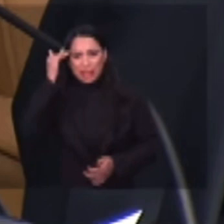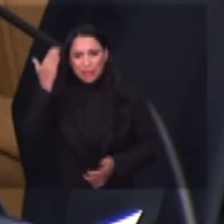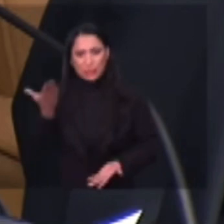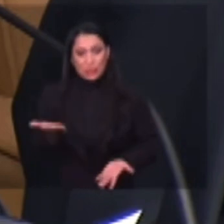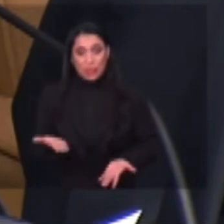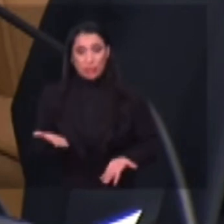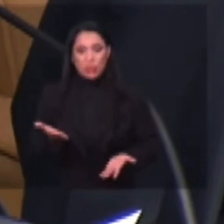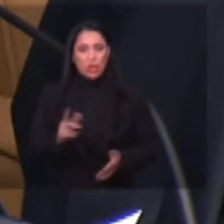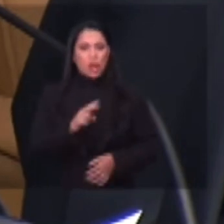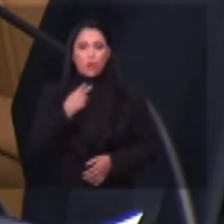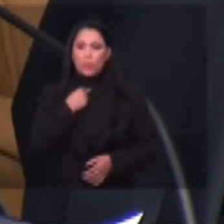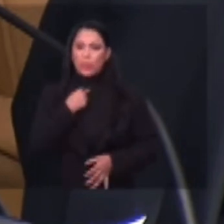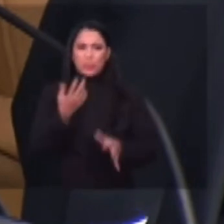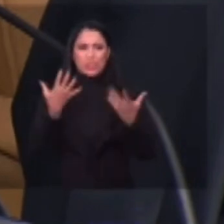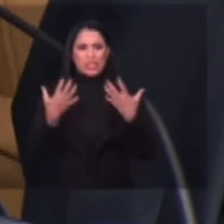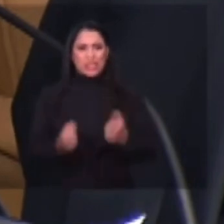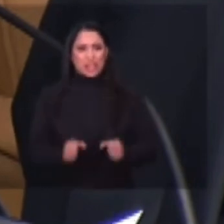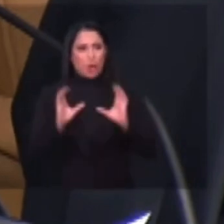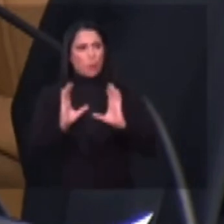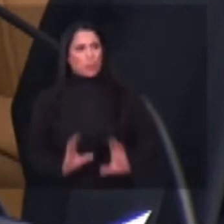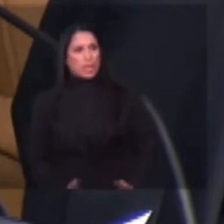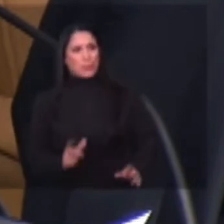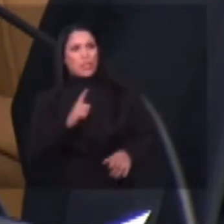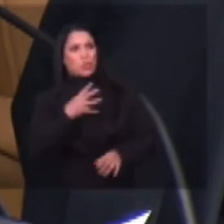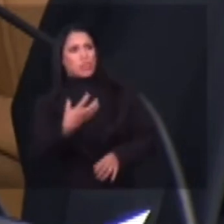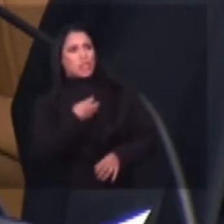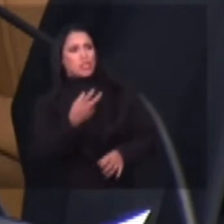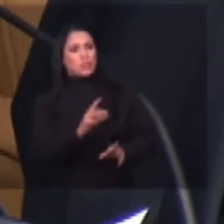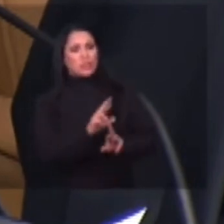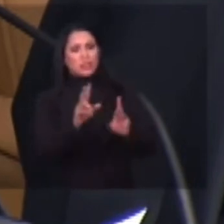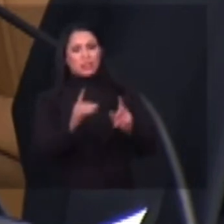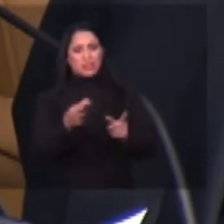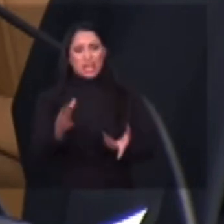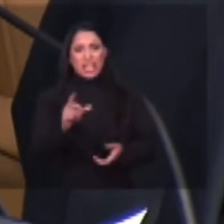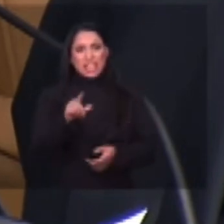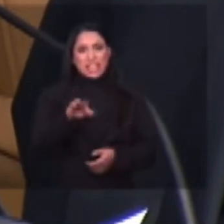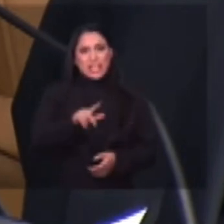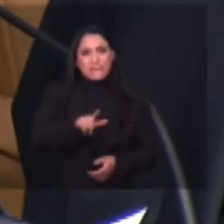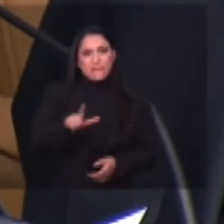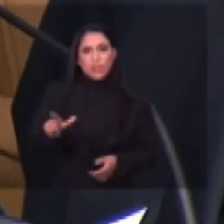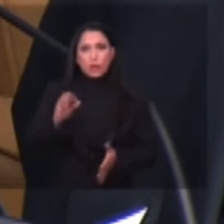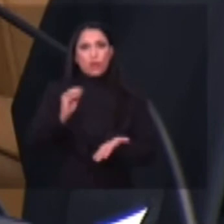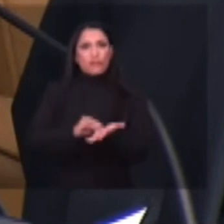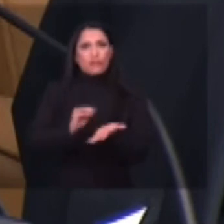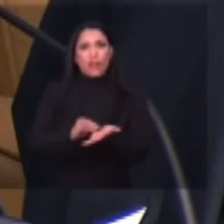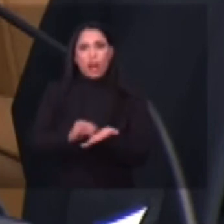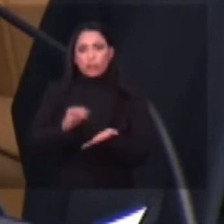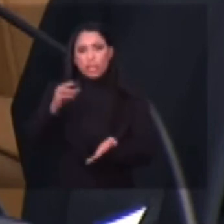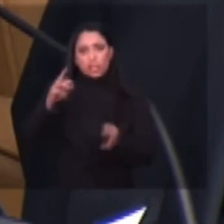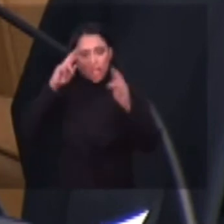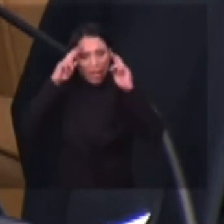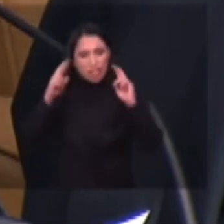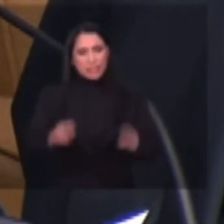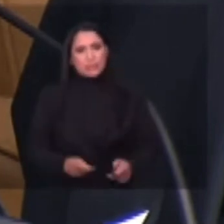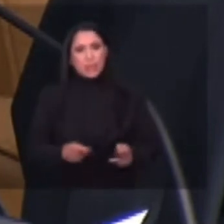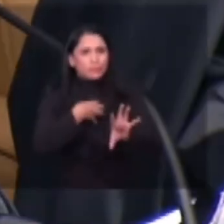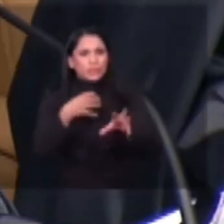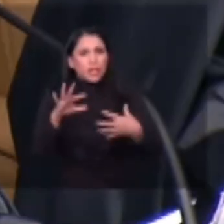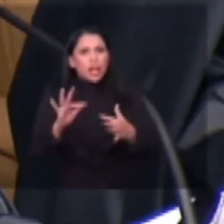aceitáveis comportamentos nem sentimentos que agridem os princípios civilizatórios de respeito às igualdades e às